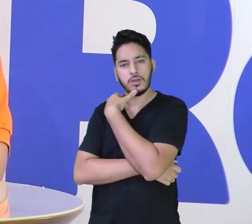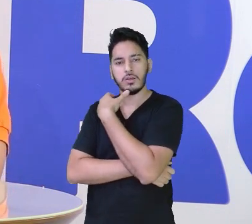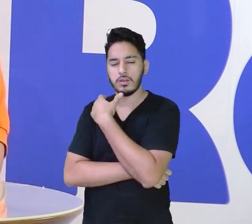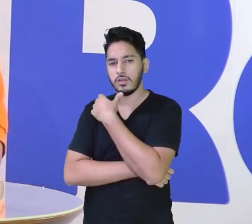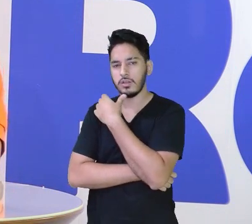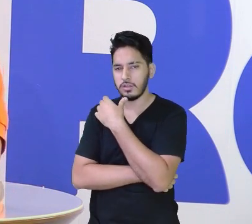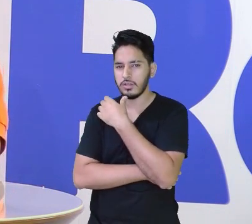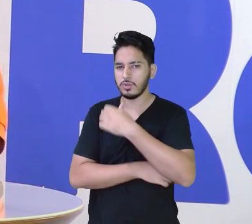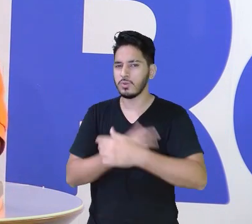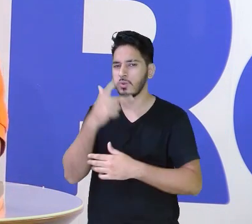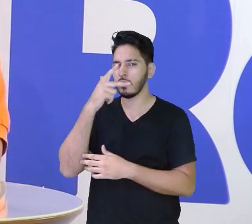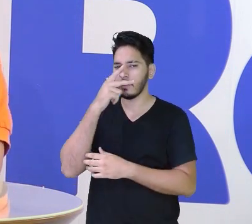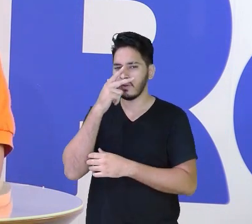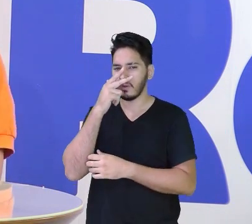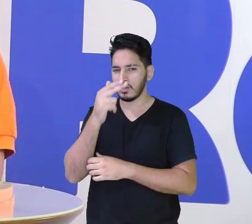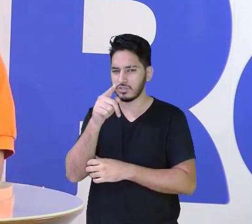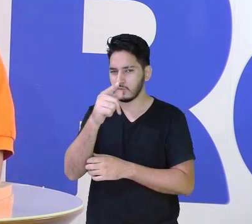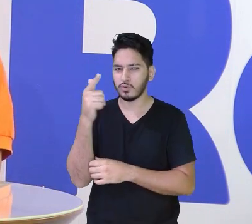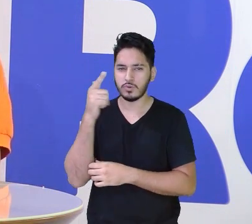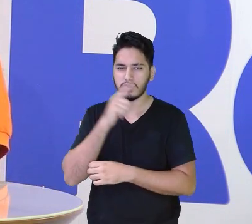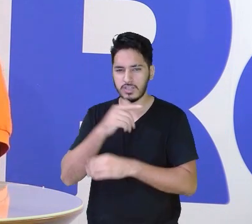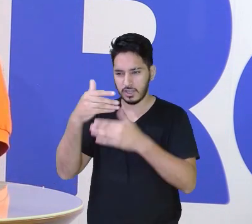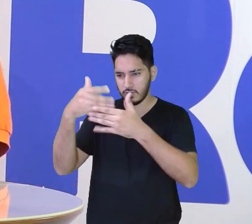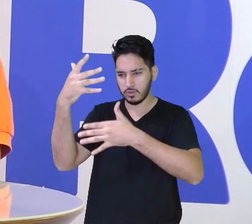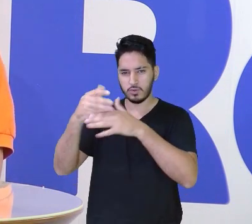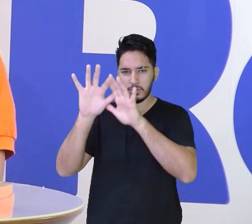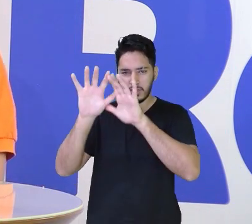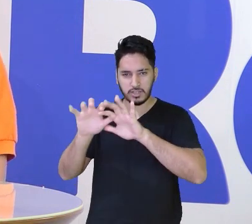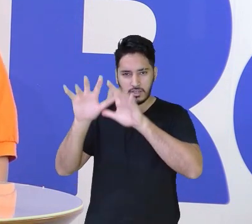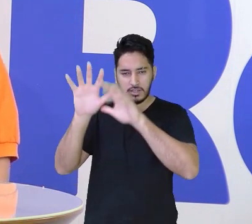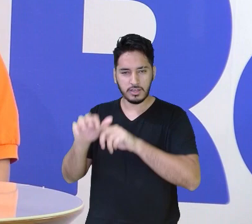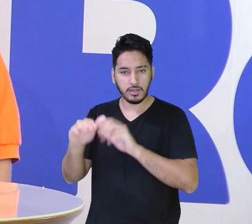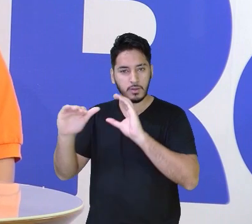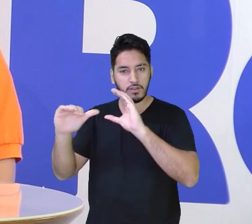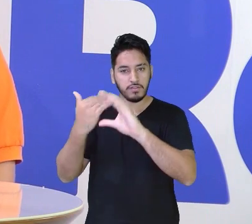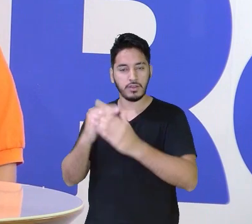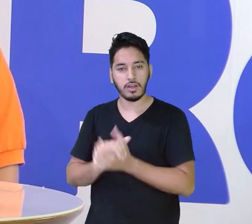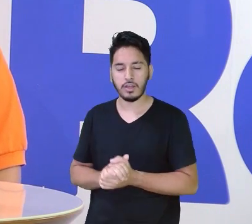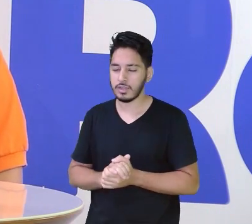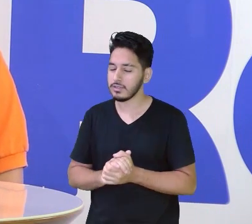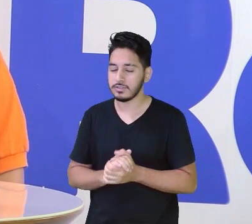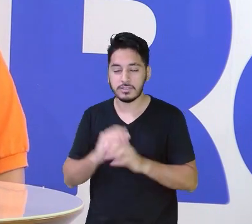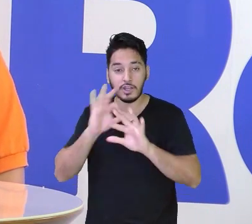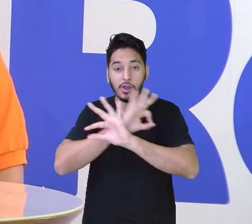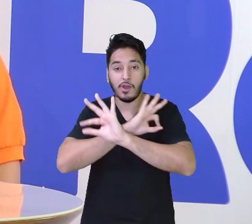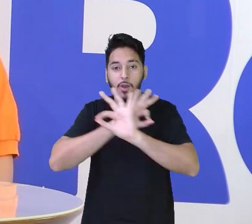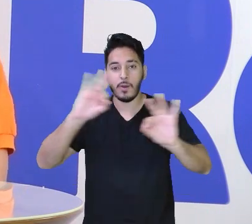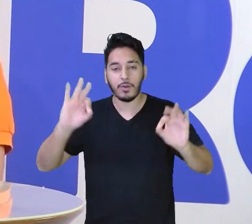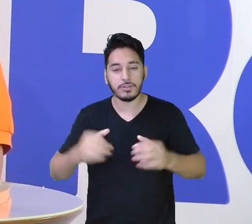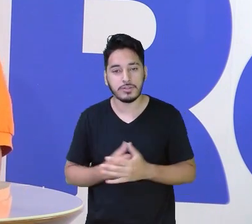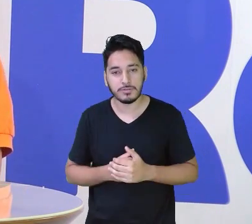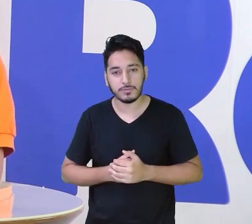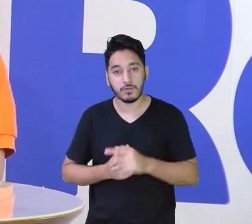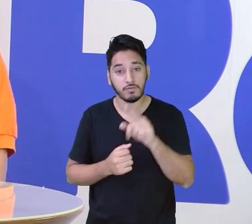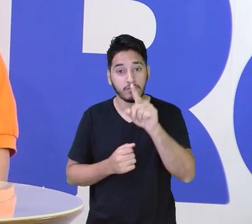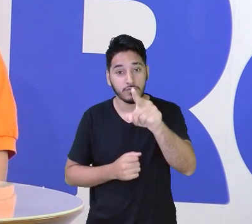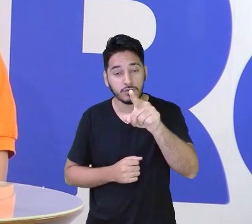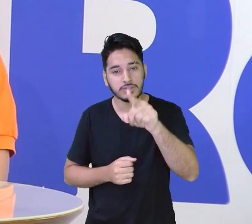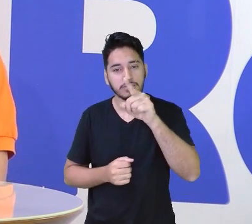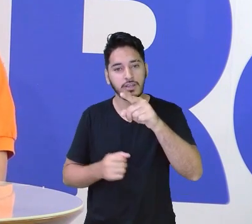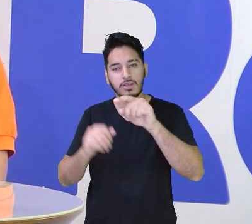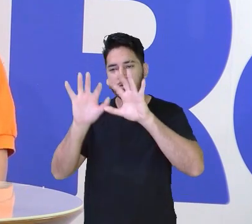consegue deixar no YouTube o que ele escreveu, hein? Nossa! Seria excelente pra gente. Você deixar